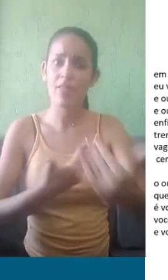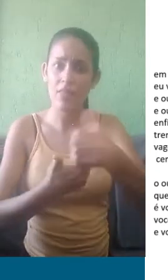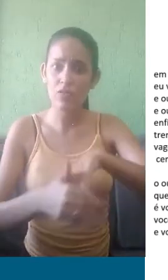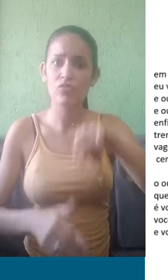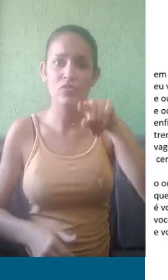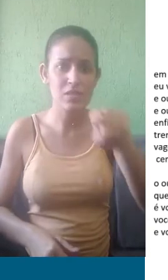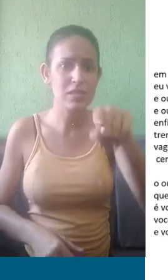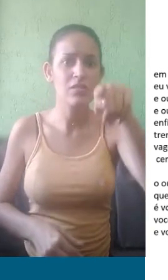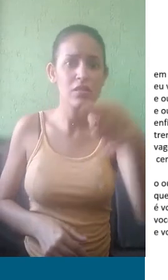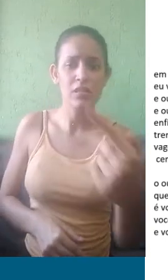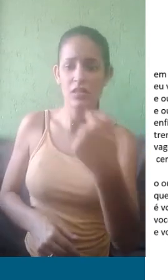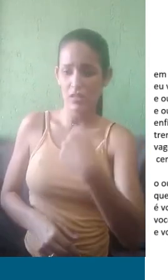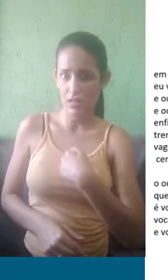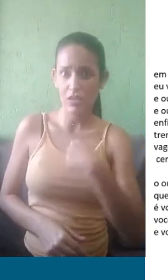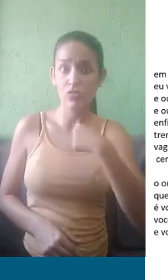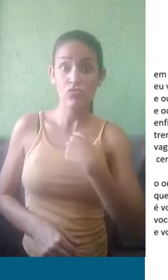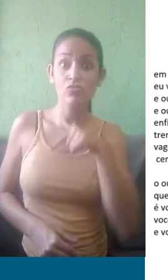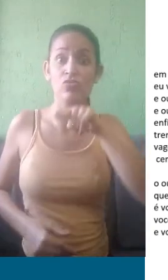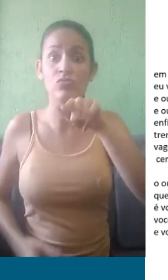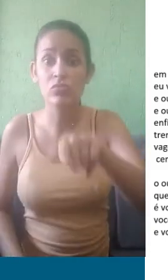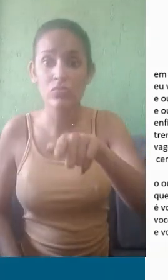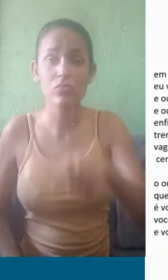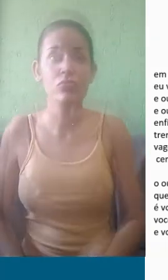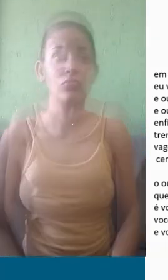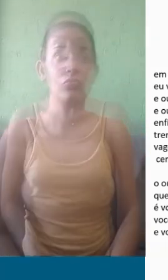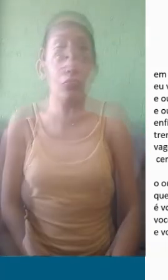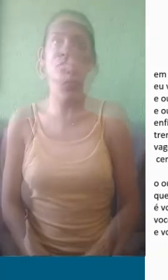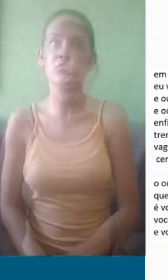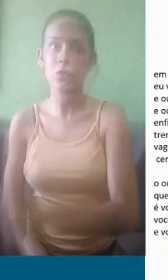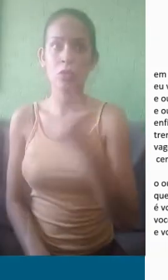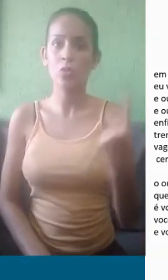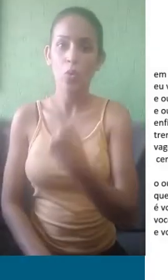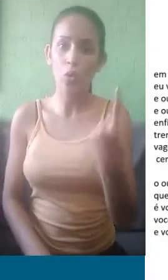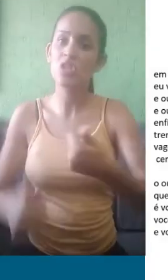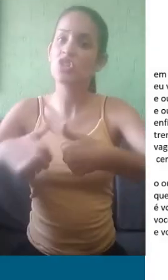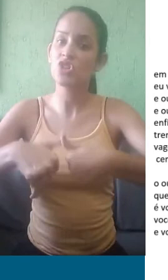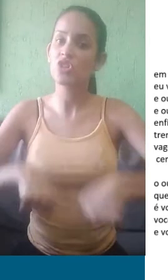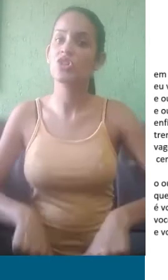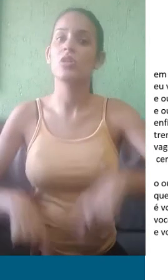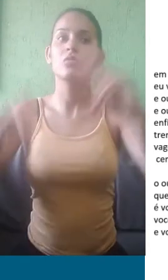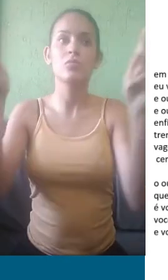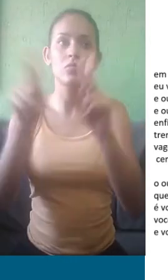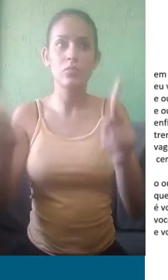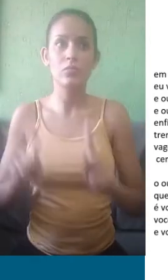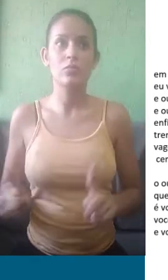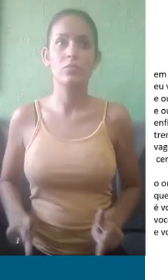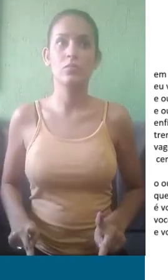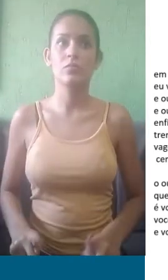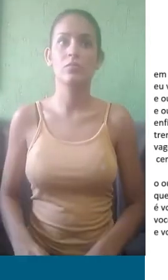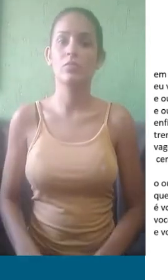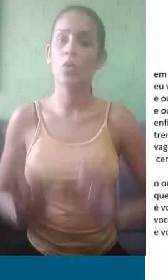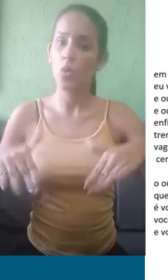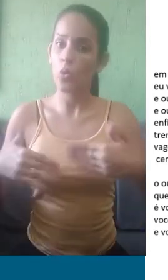você, eu estou nele, em nós. E só quando estamos em nós, estamos em paz, mesmo que estejamos